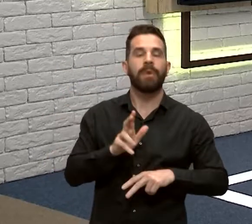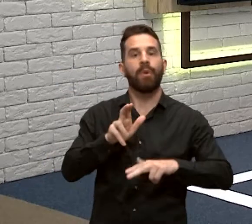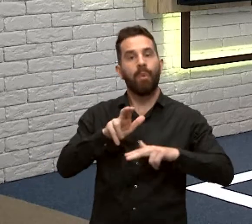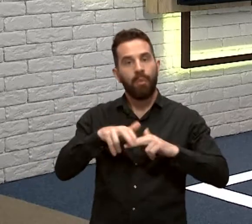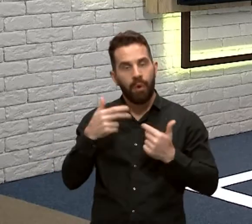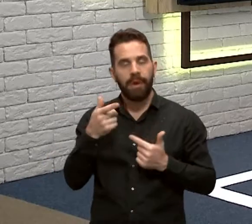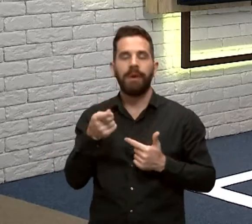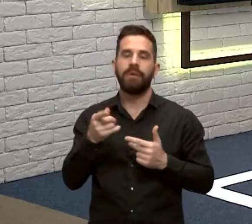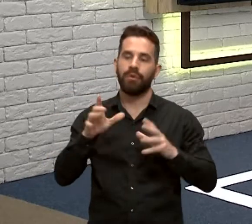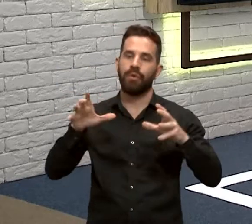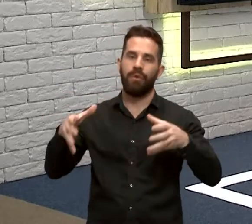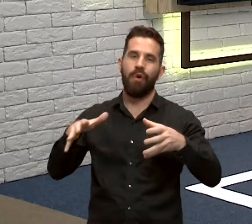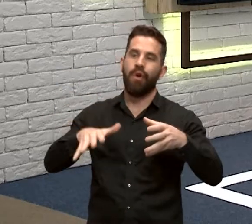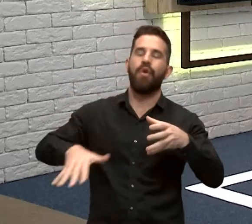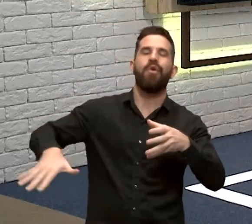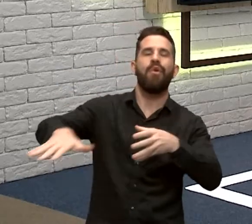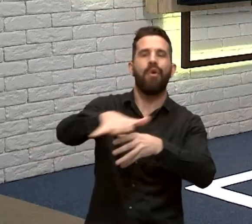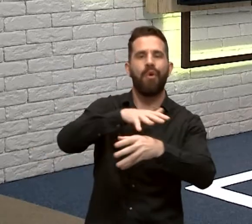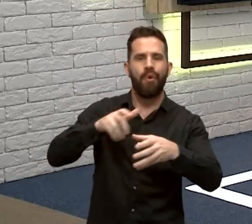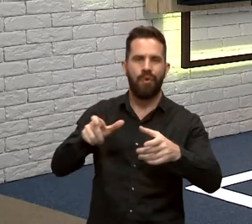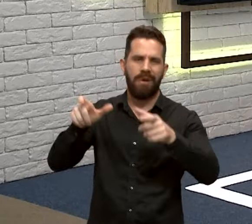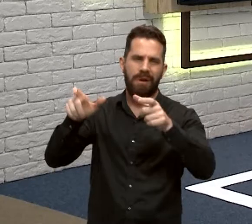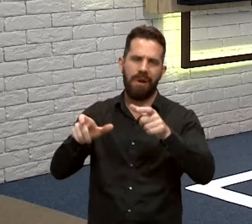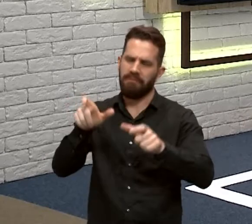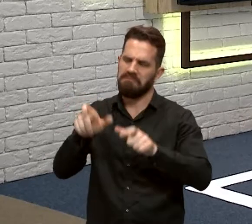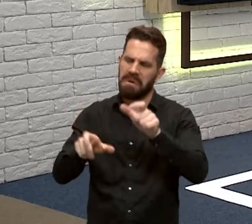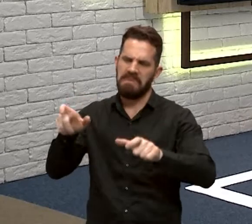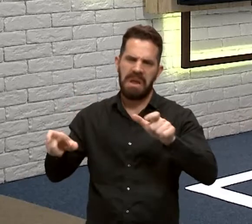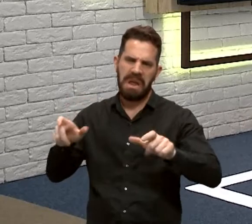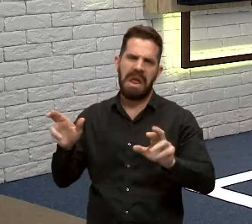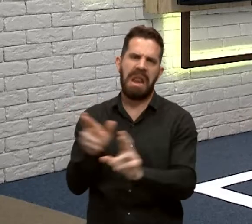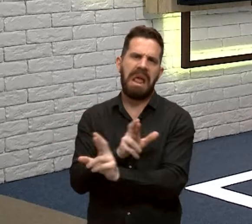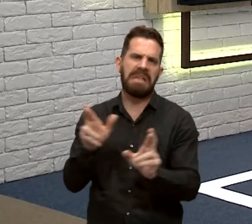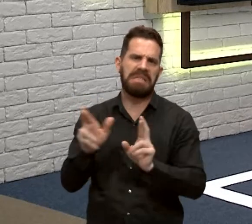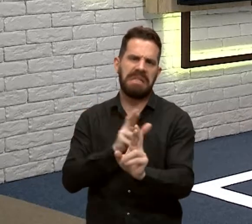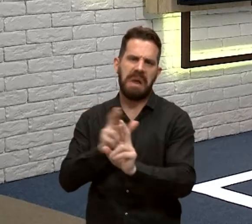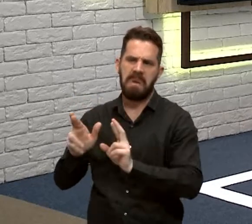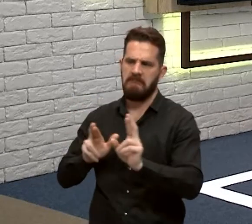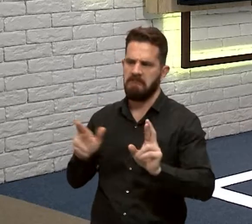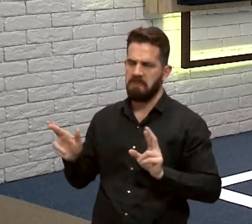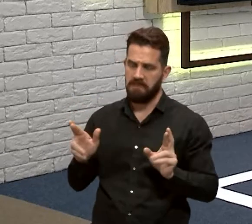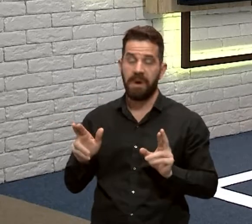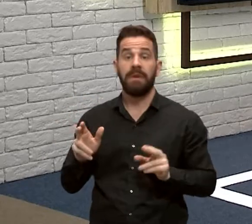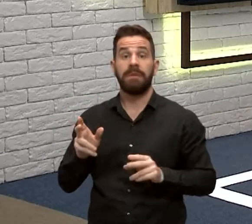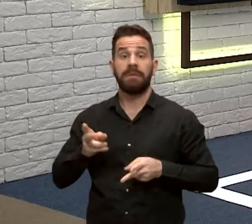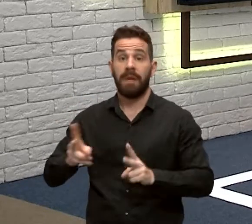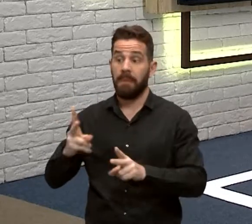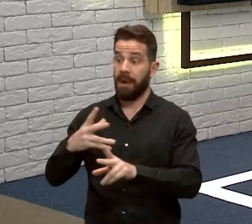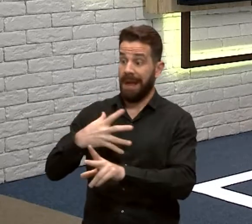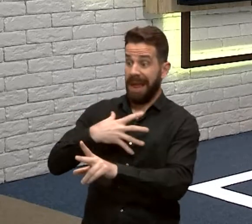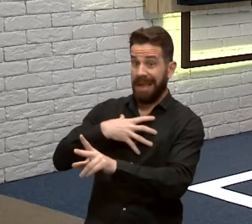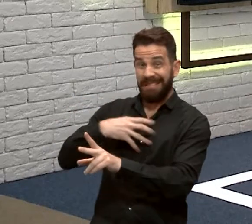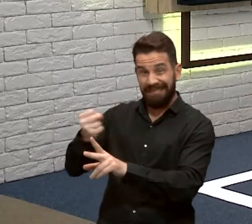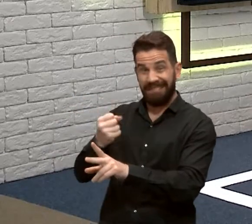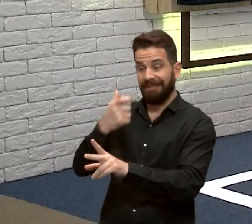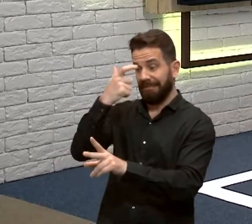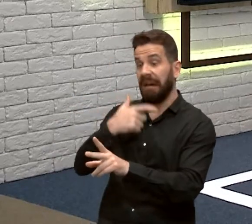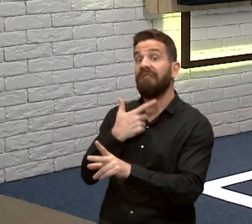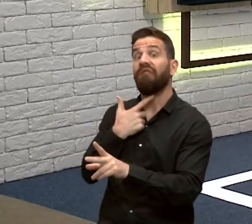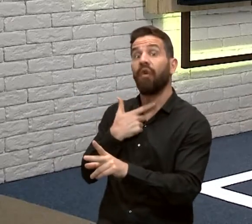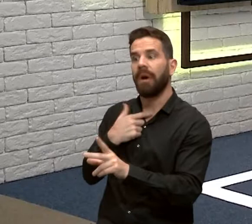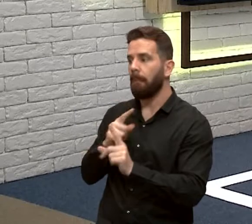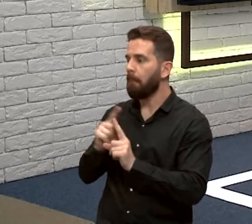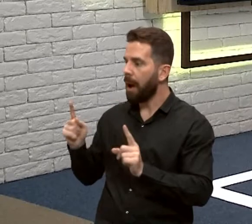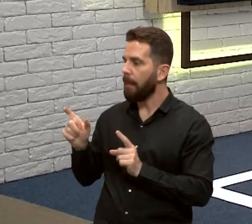esse ambiente e as relações da pessoa que vão poder eventualmente